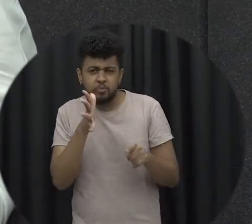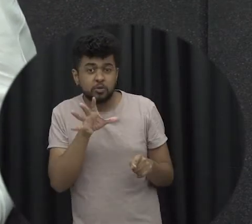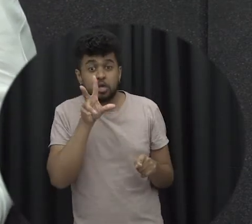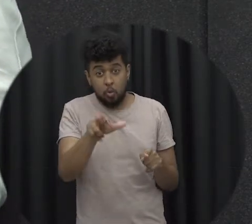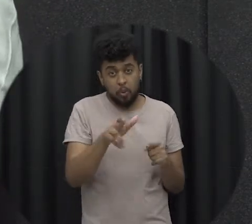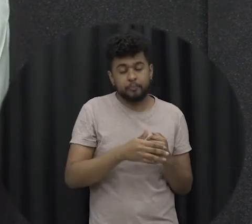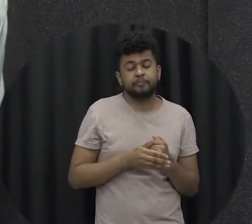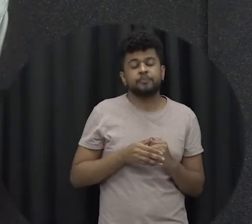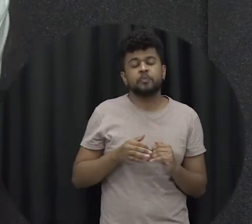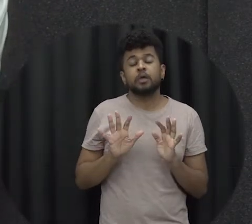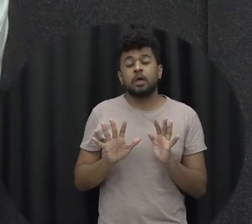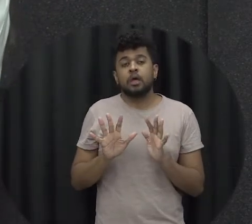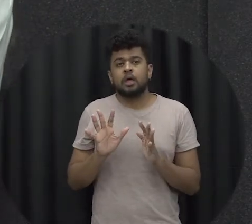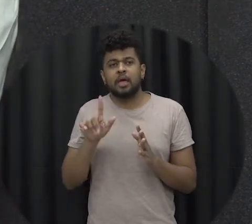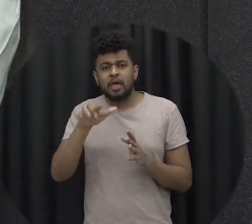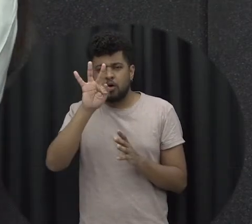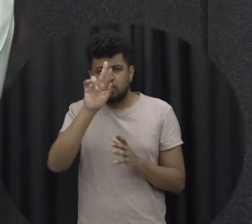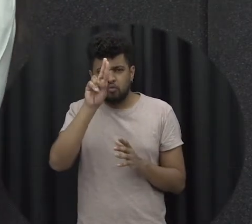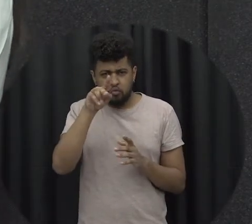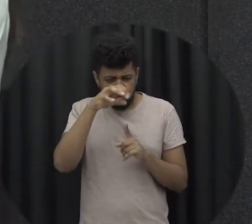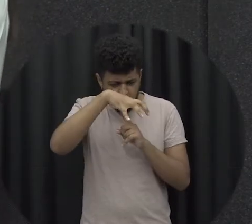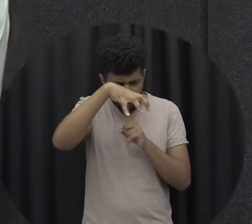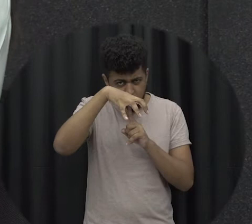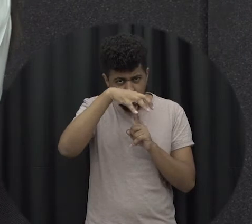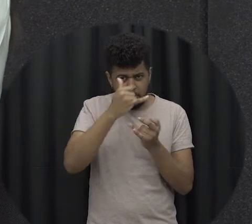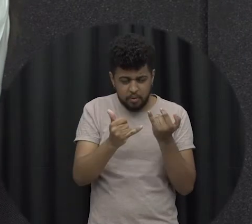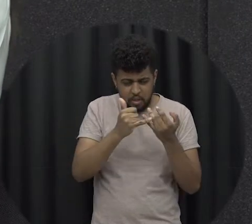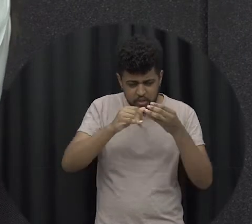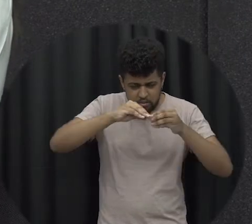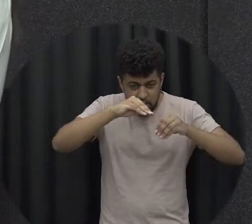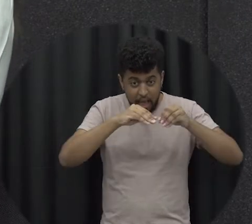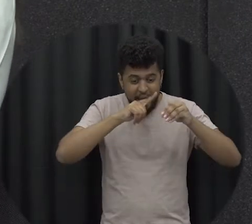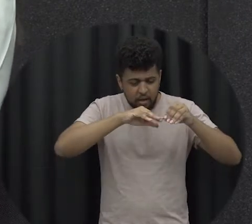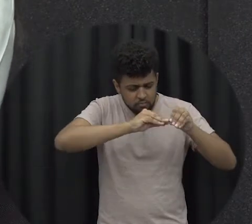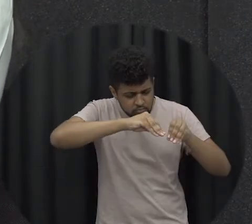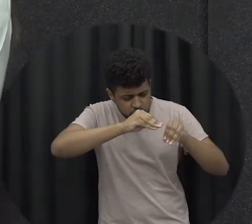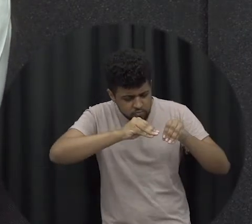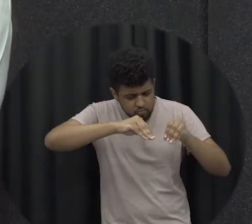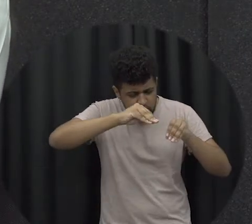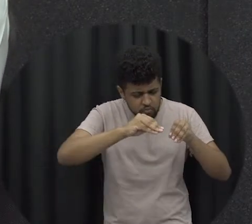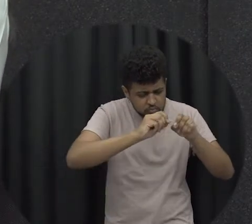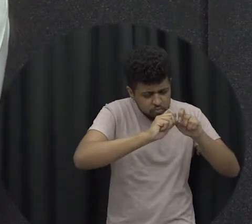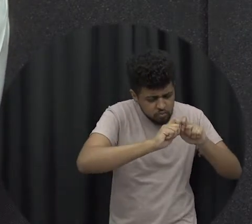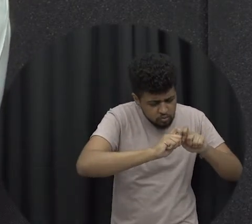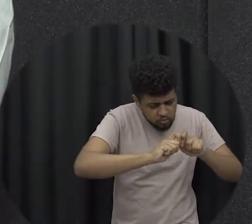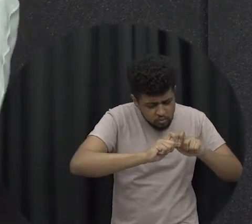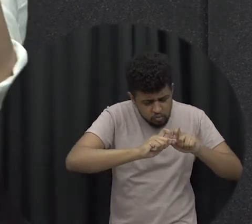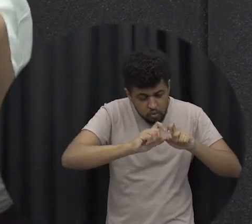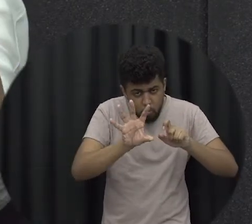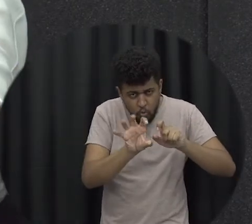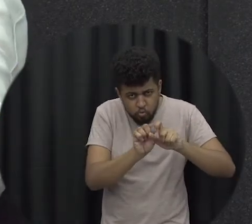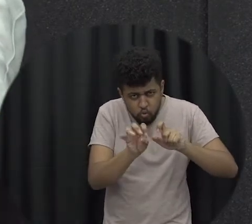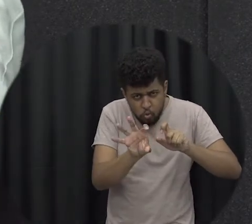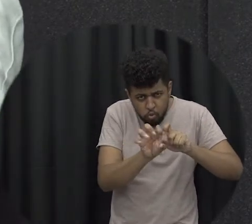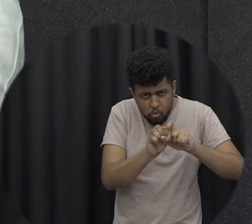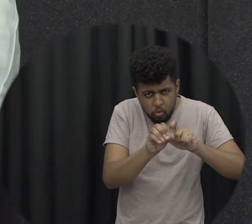aquilo. Então, assim, é um fungo que ele fica bem boiando num líquido e vai crescendo, consumindo o açúcar daquele líquido e